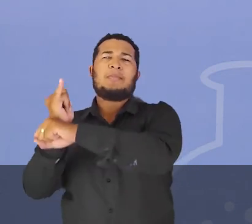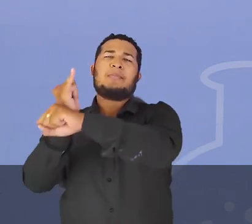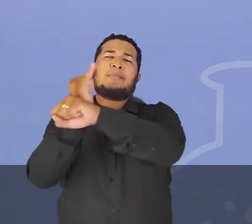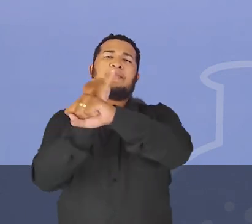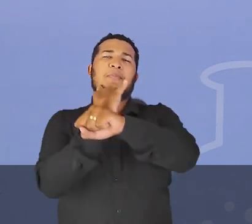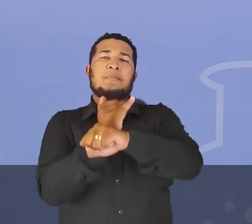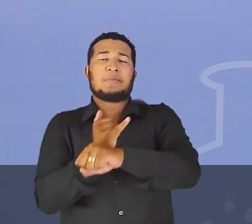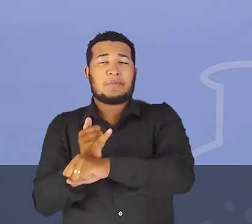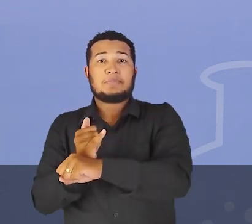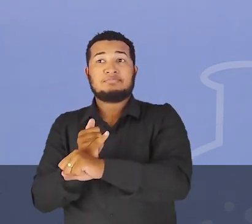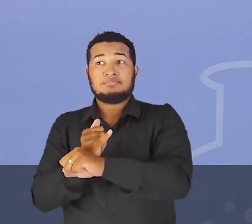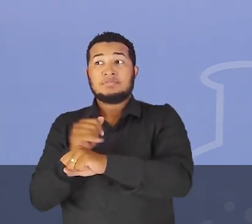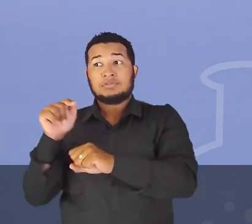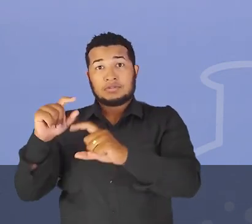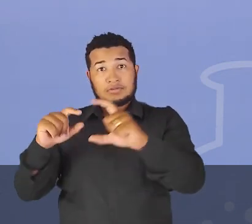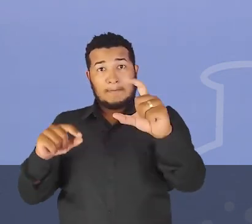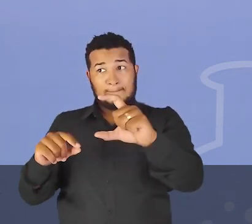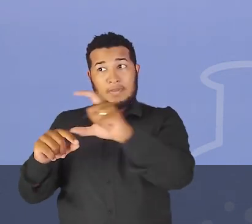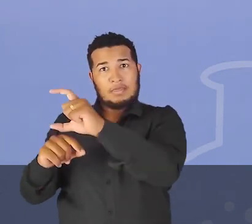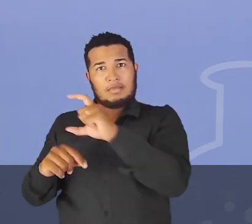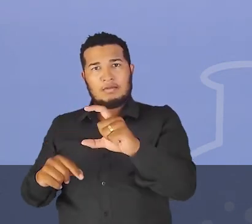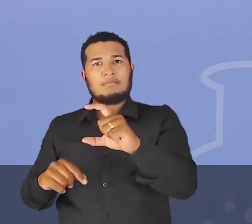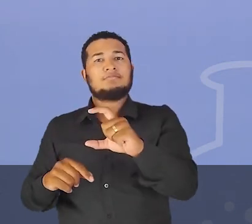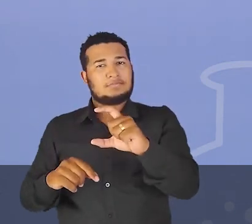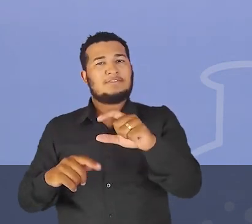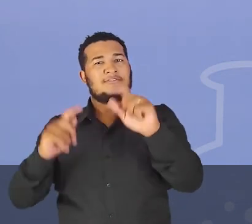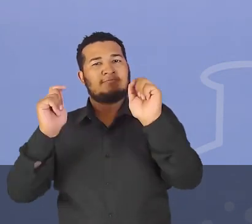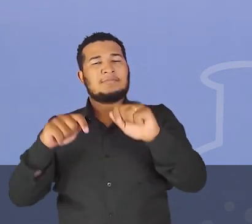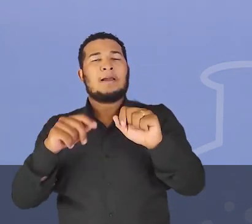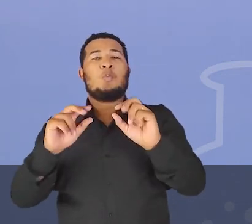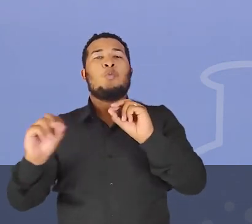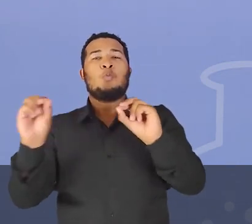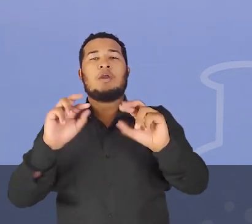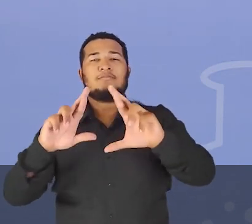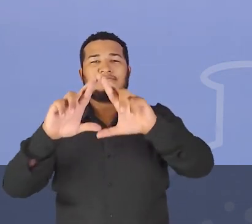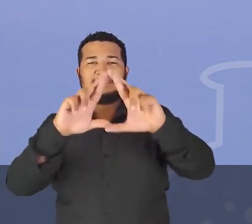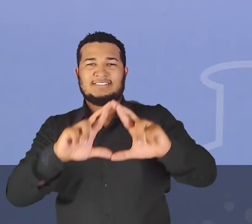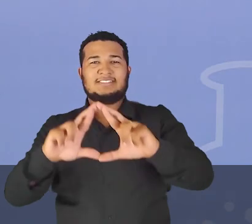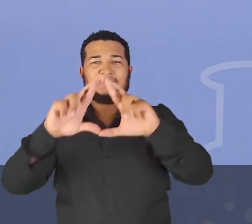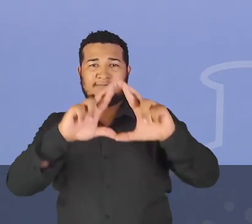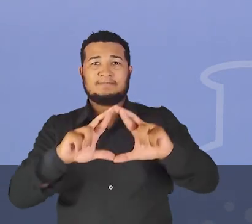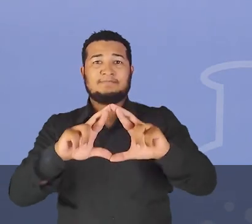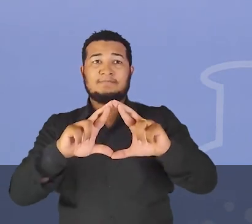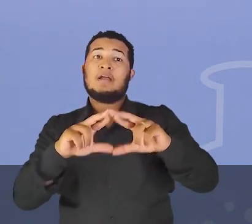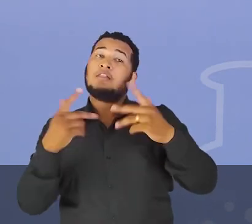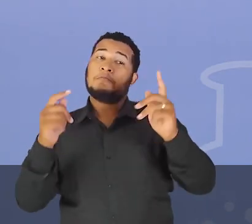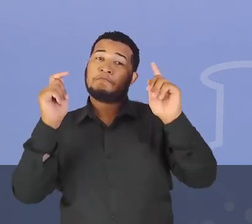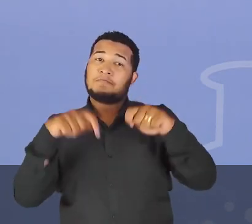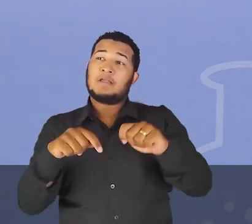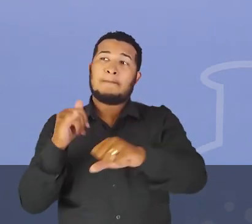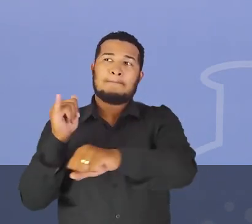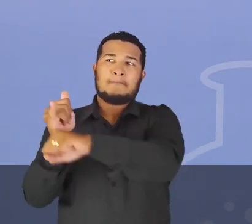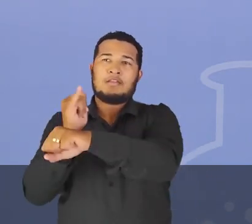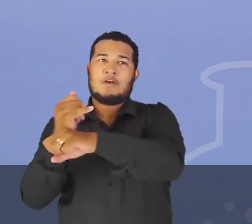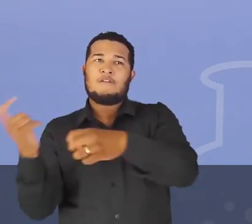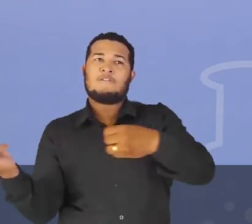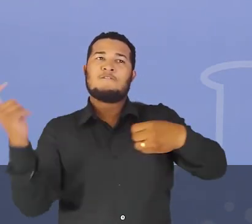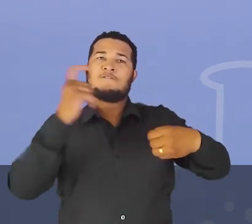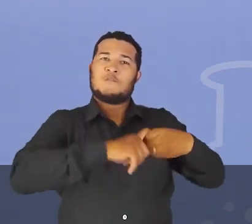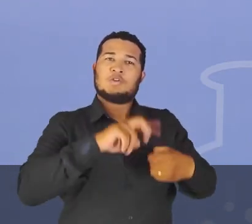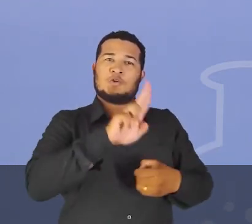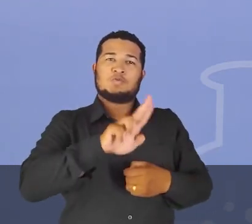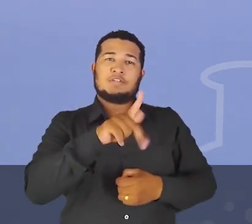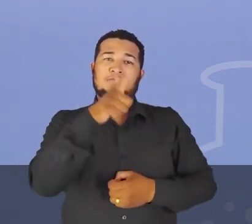mercúrio, essas pilhas com esses metais, então, elas podem ser recicladas e podem, então, esses metais voltarem a